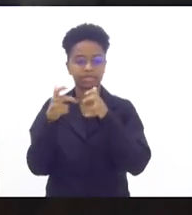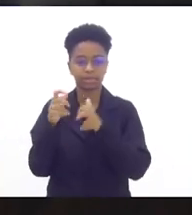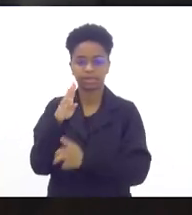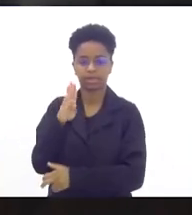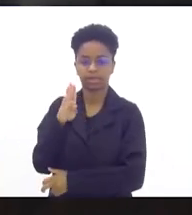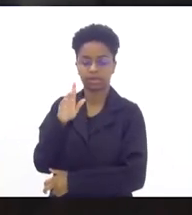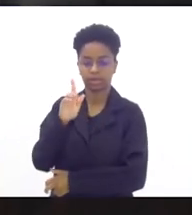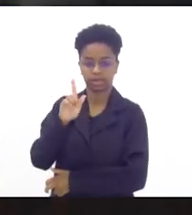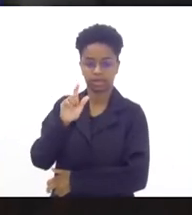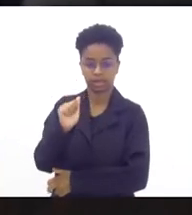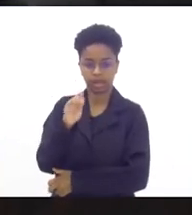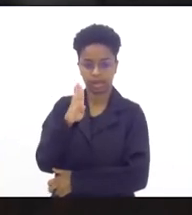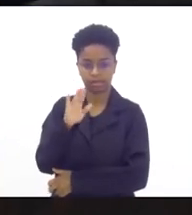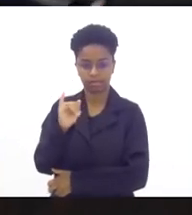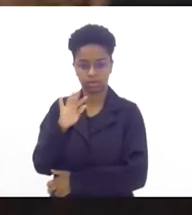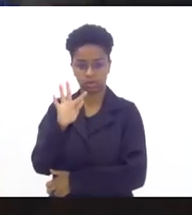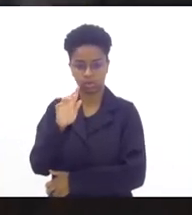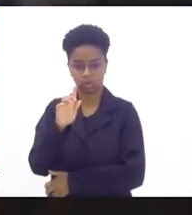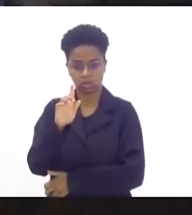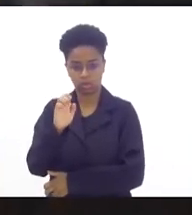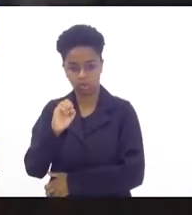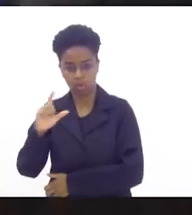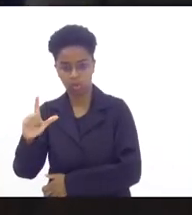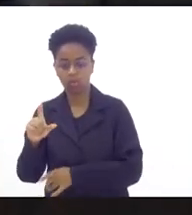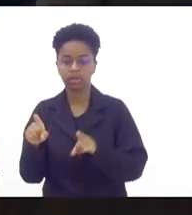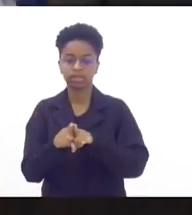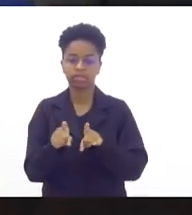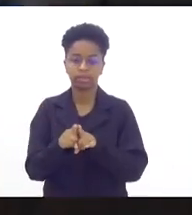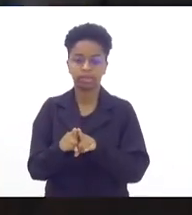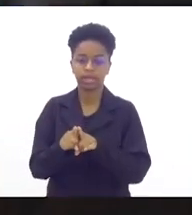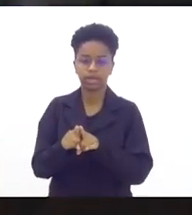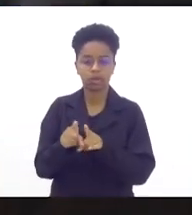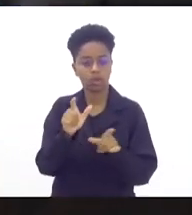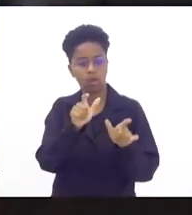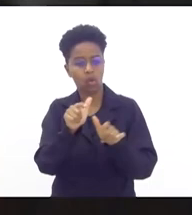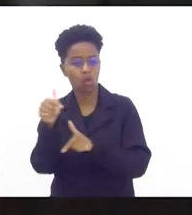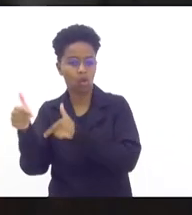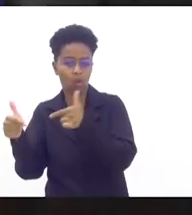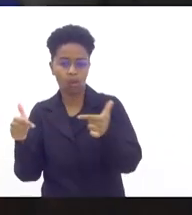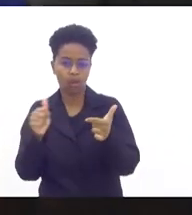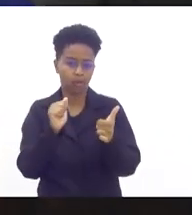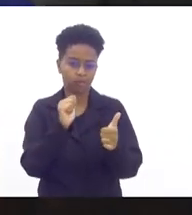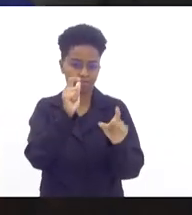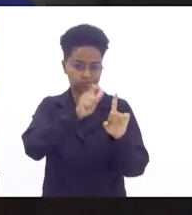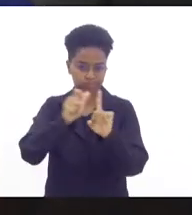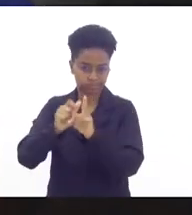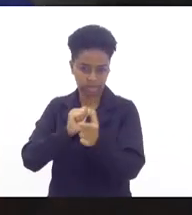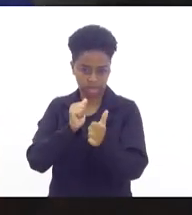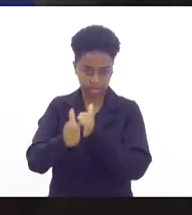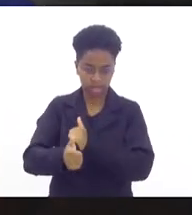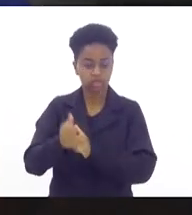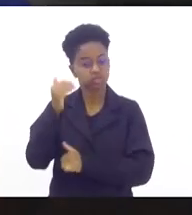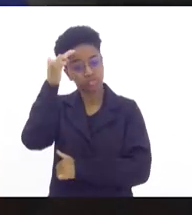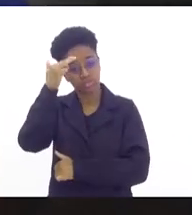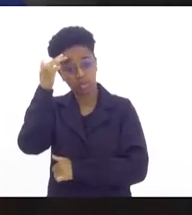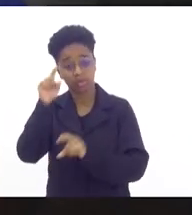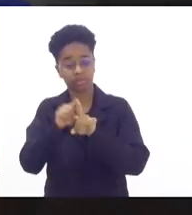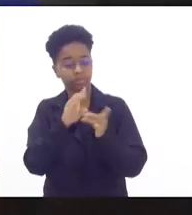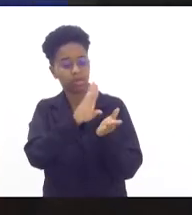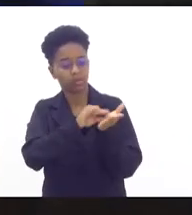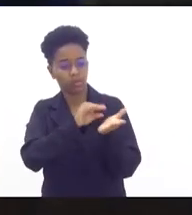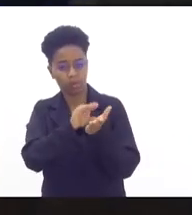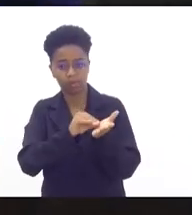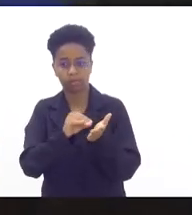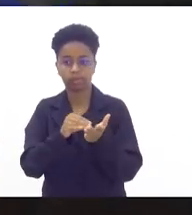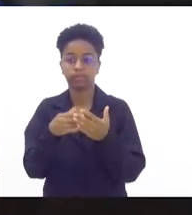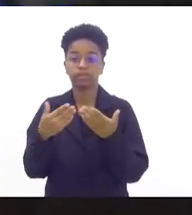vê um jogador sonha em ser um atleta também e sua faixa do fuzil